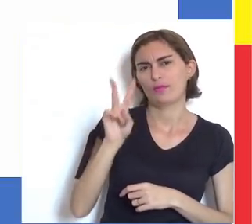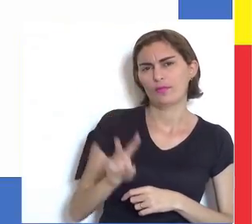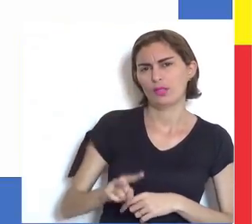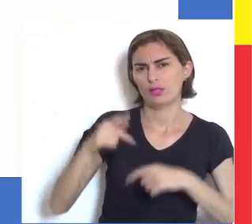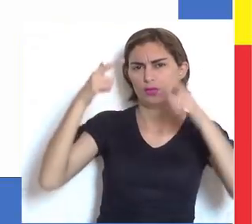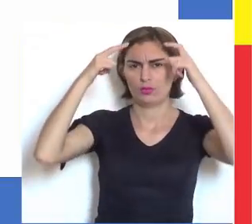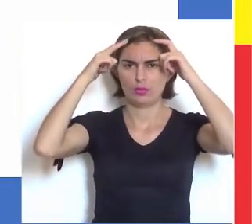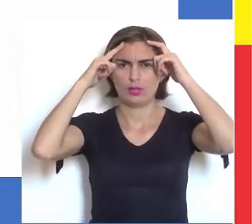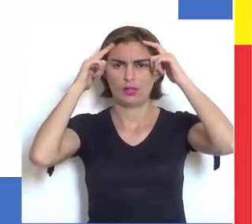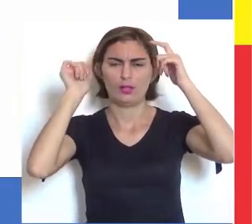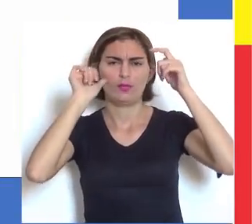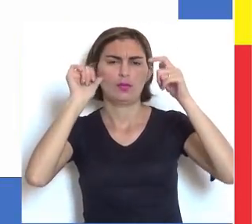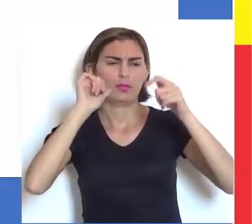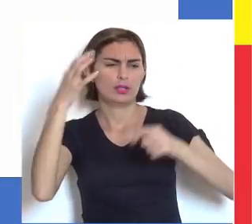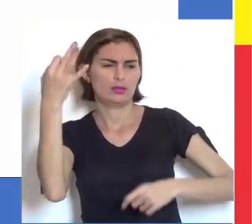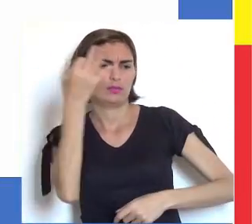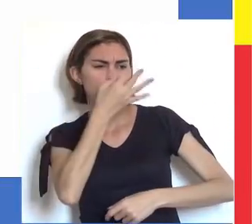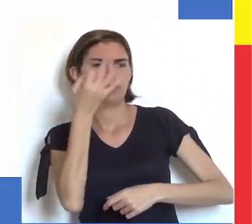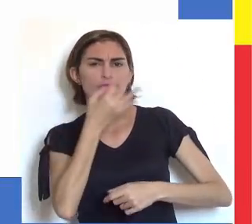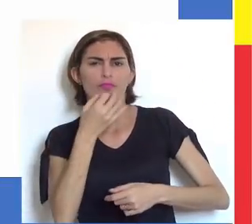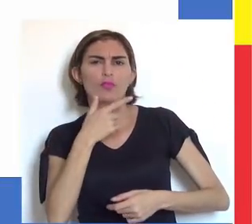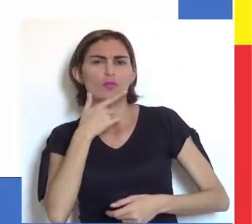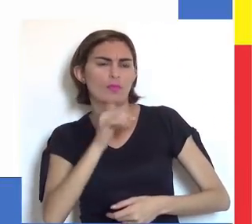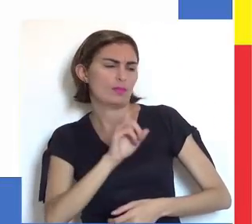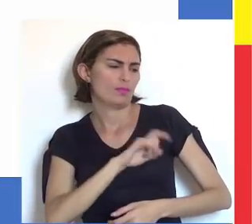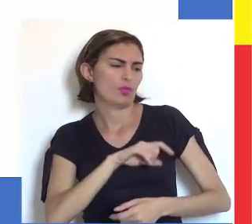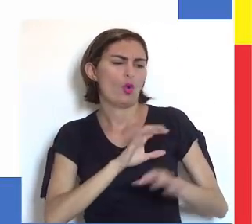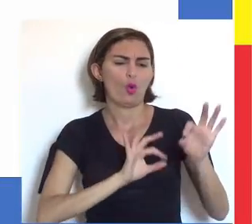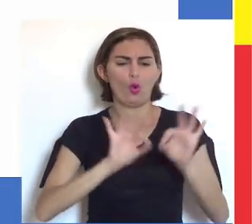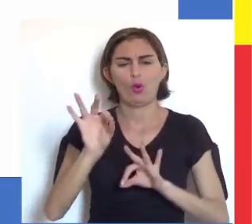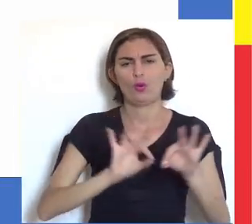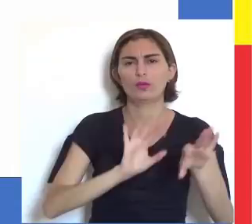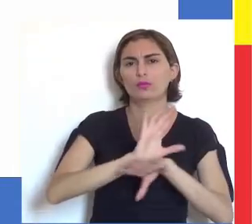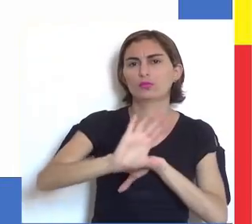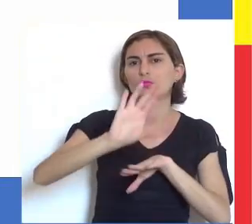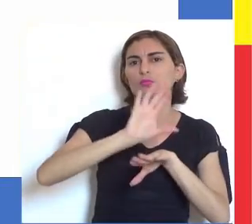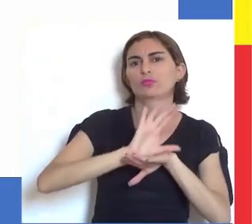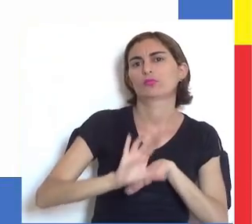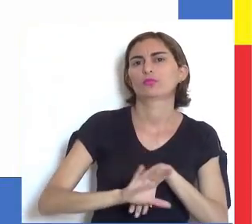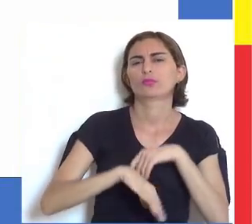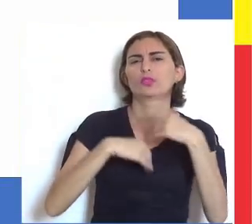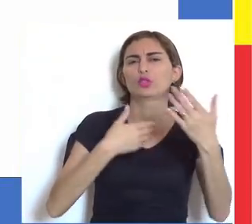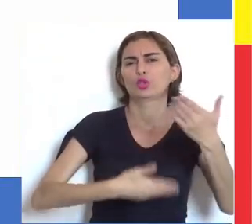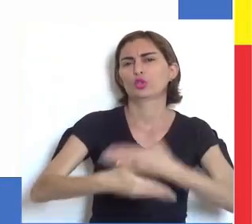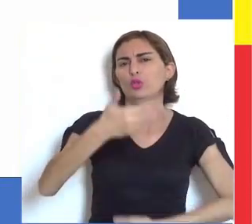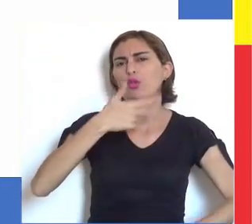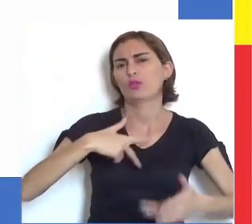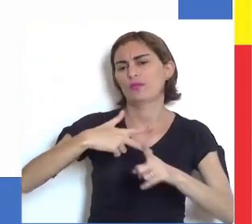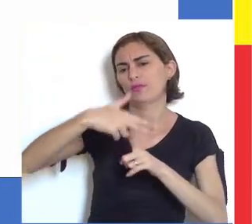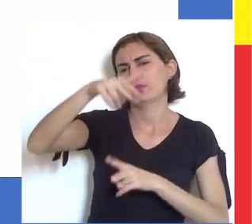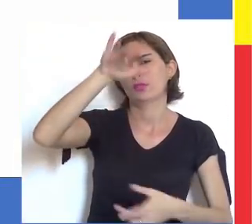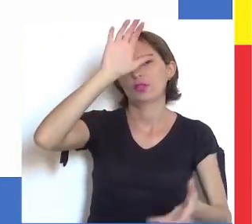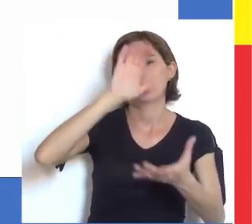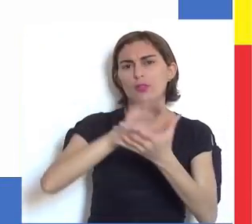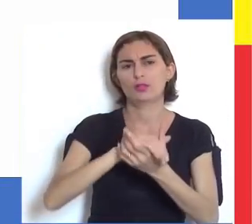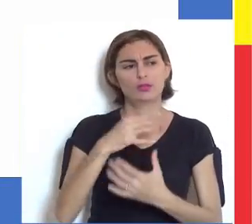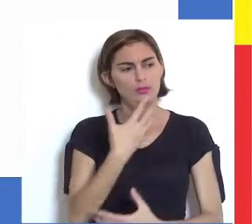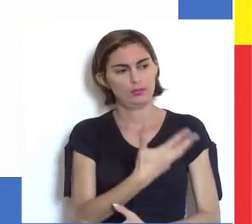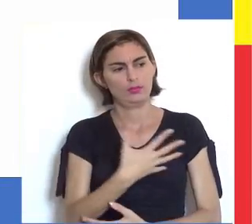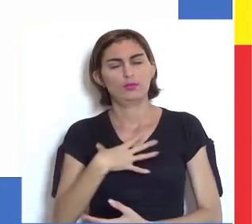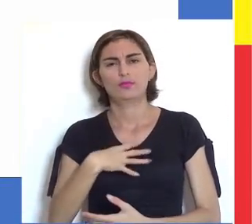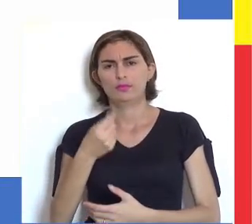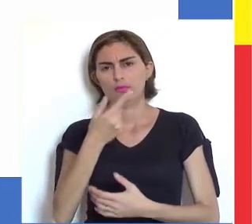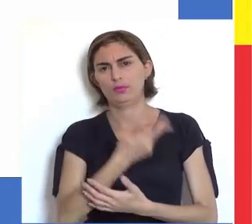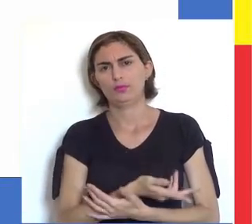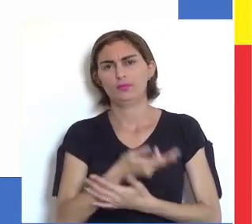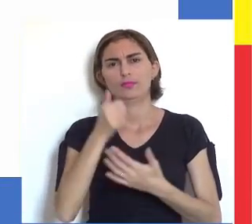rei e uma princesa lindíssima. O pai, muito mal, organizou um concurso. Em troca, o vencedor casar-se-ia